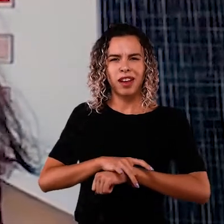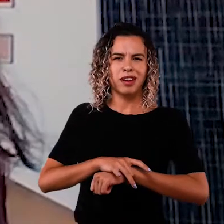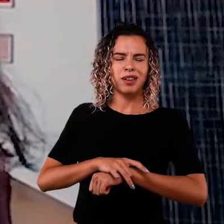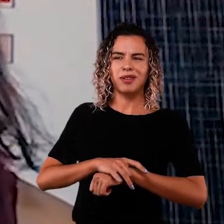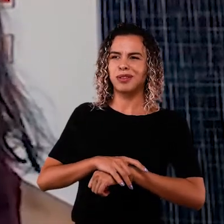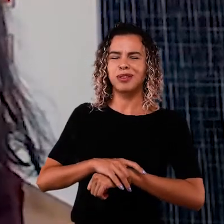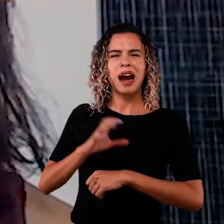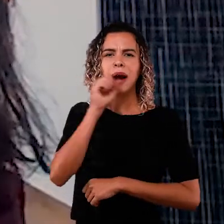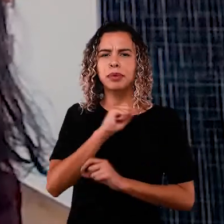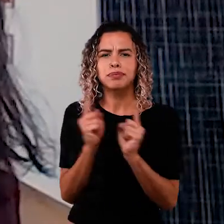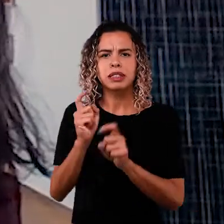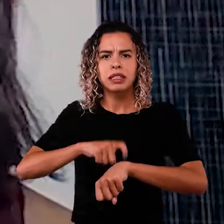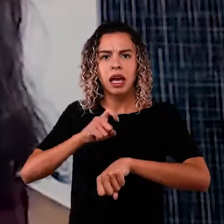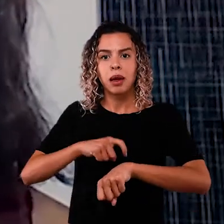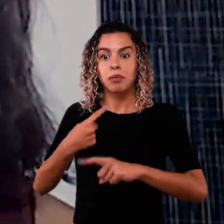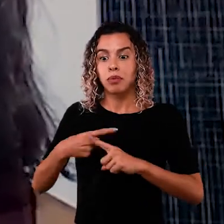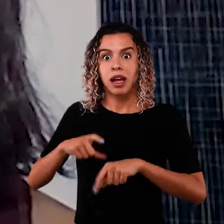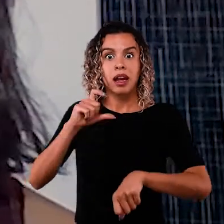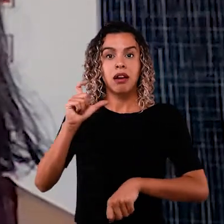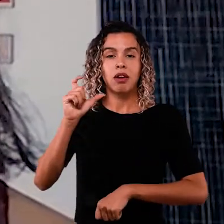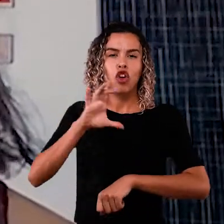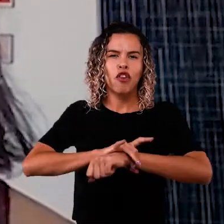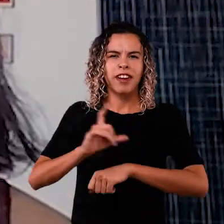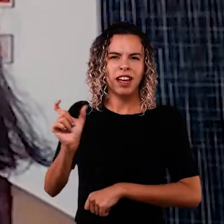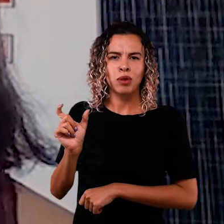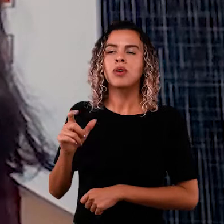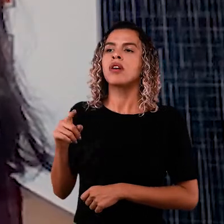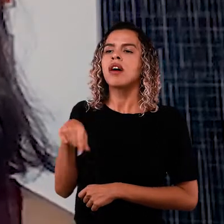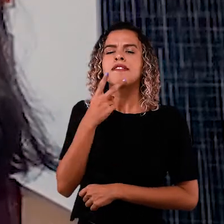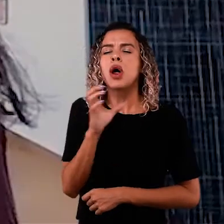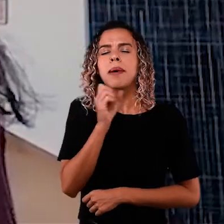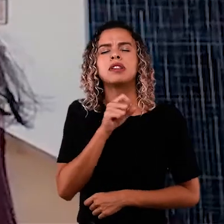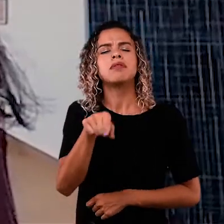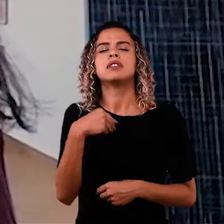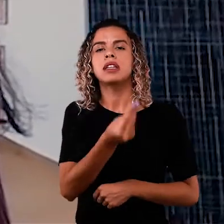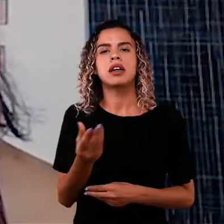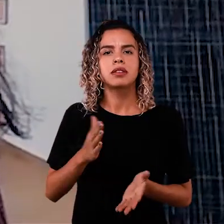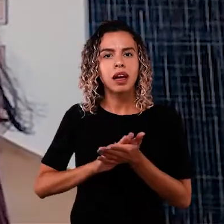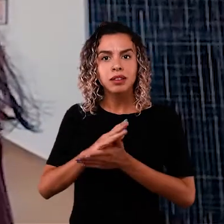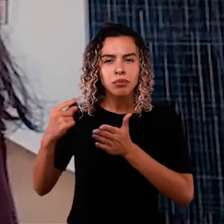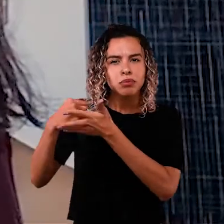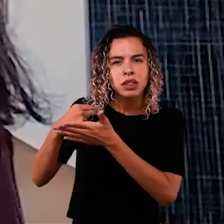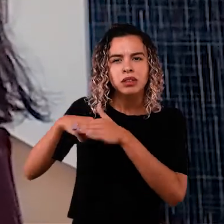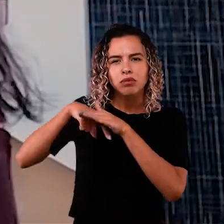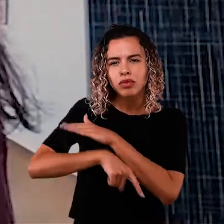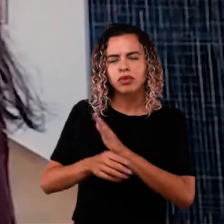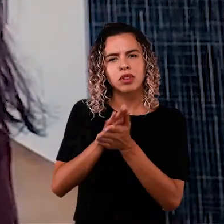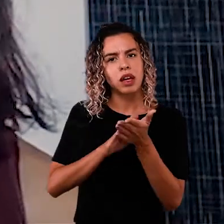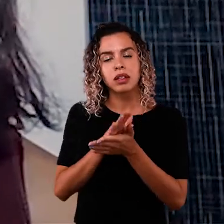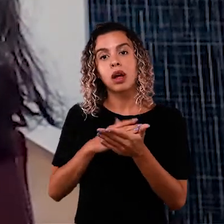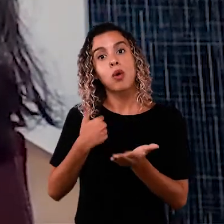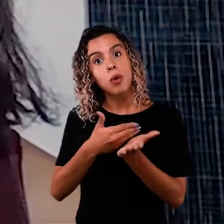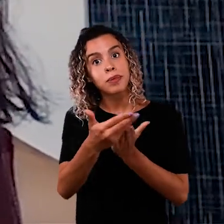eram muito rápidas por causa dessa questão de plano. Então, ela não me deu nenhum diagnóstico, não tentava investigar a fundo. E aí eu